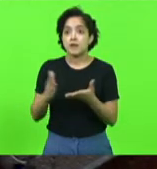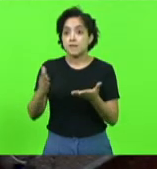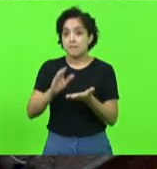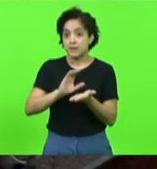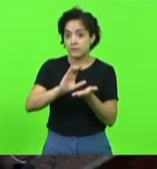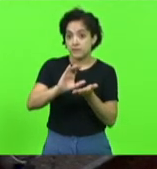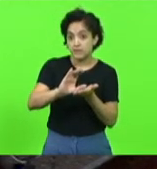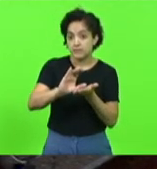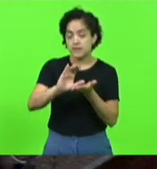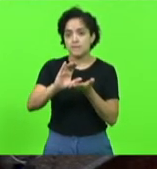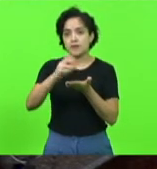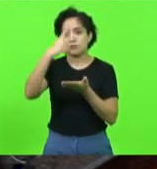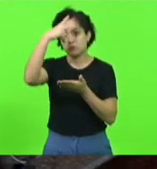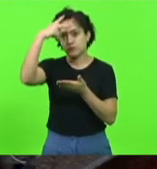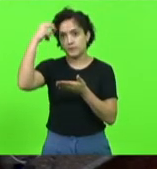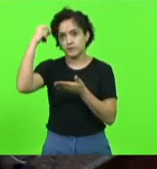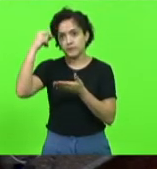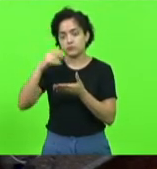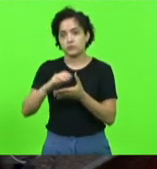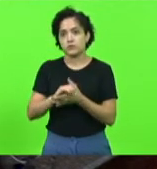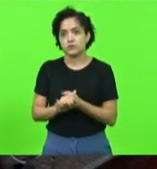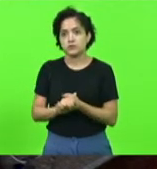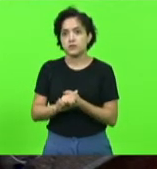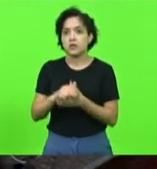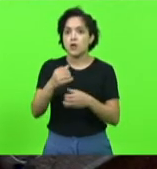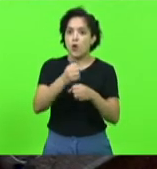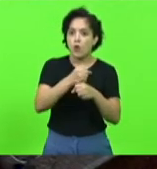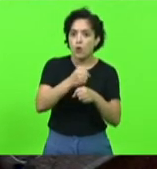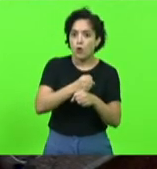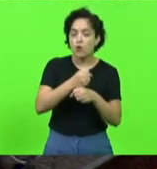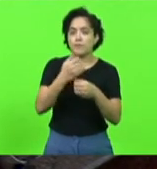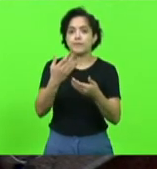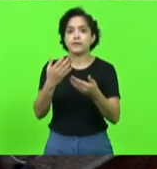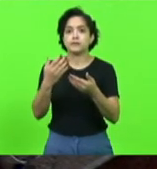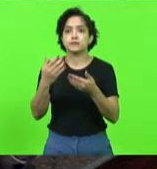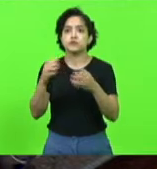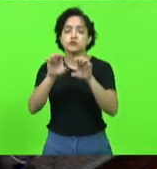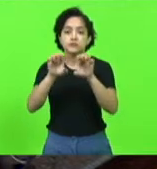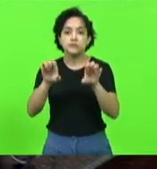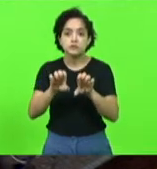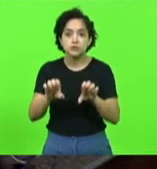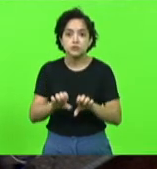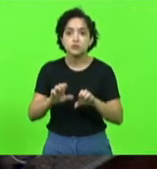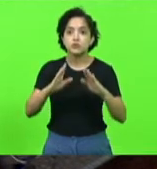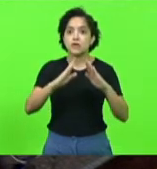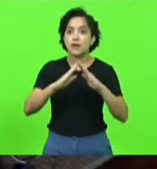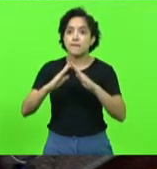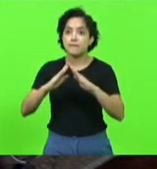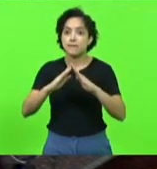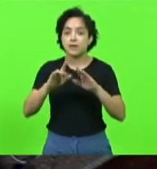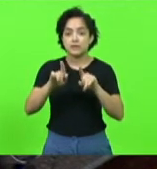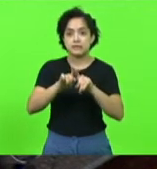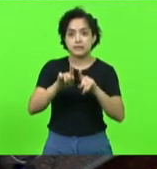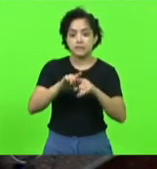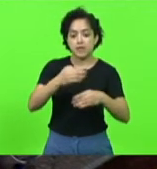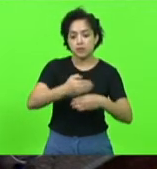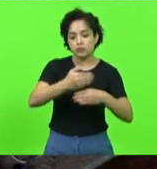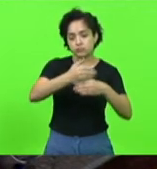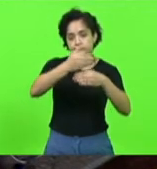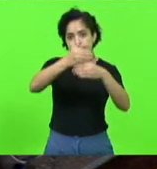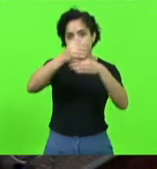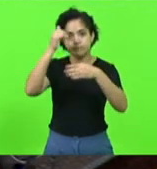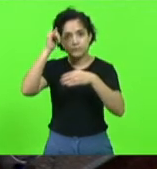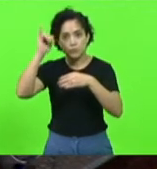de prefeituras, desde obras de infraestrutura habitacional até obras de contenção e de prevenção